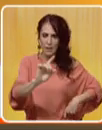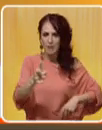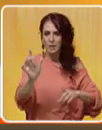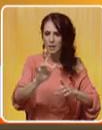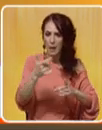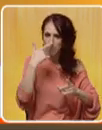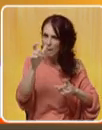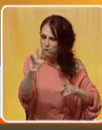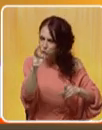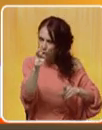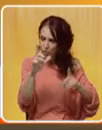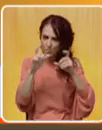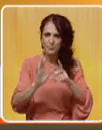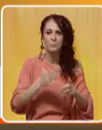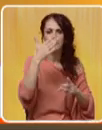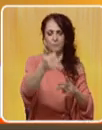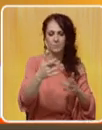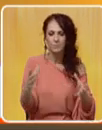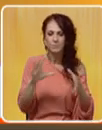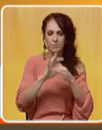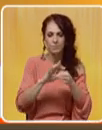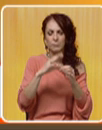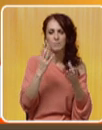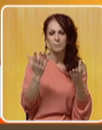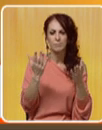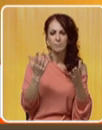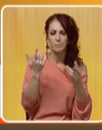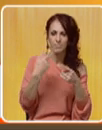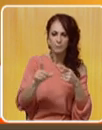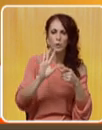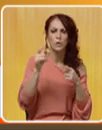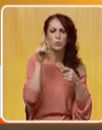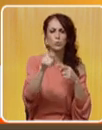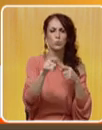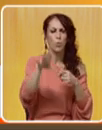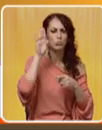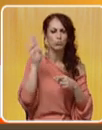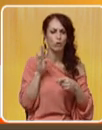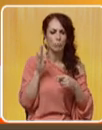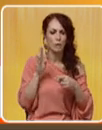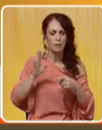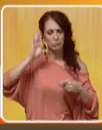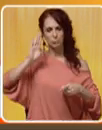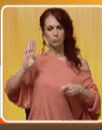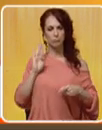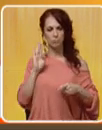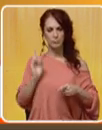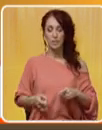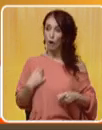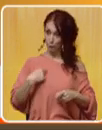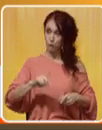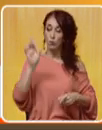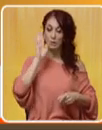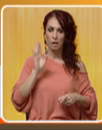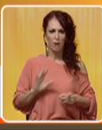espectadores atenção a próxima já tem a ver com outros tempos quando foste tropa Ora bem exatamente eu eu fui